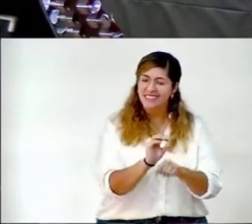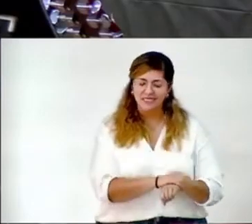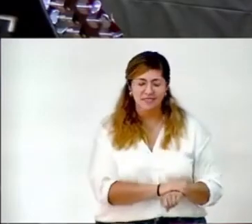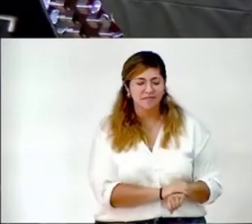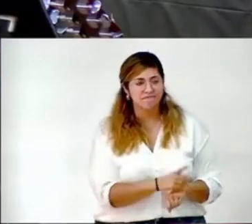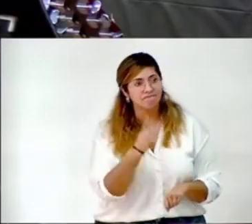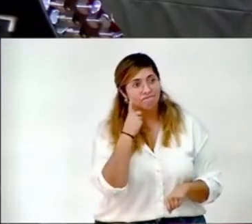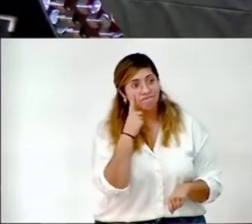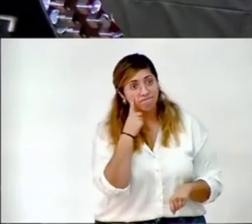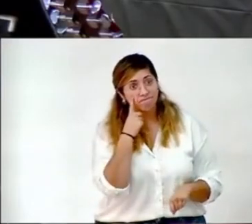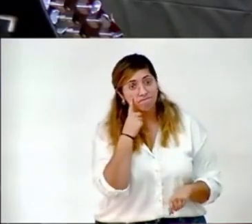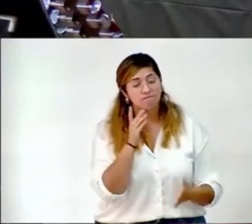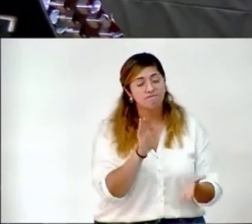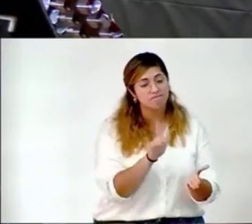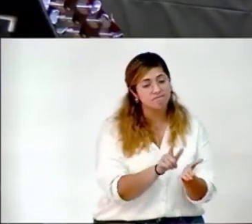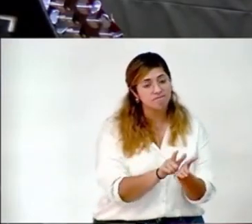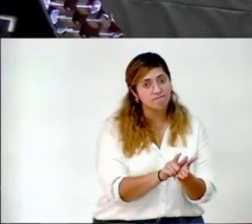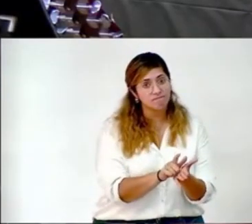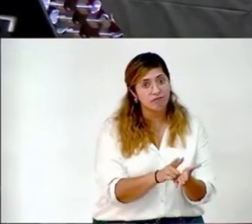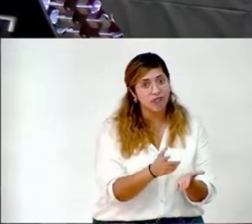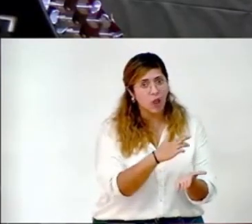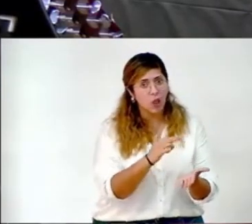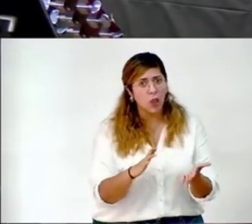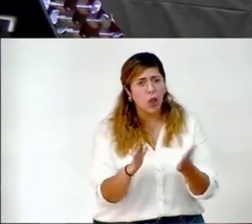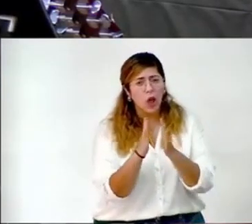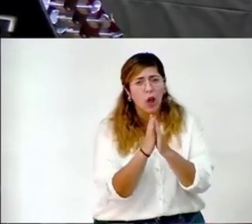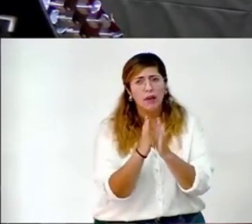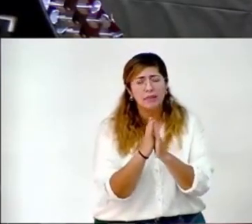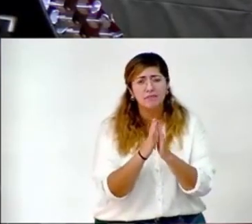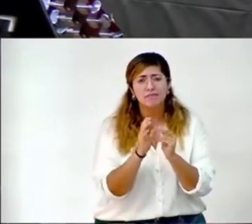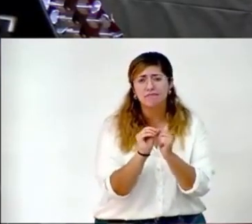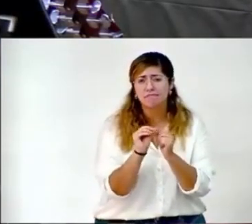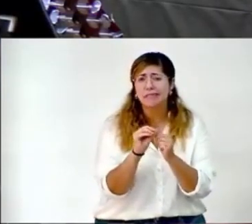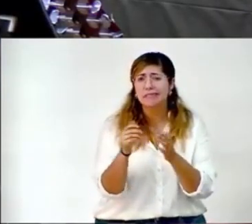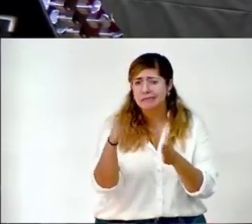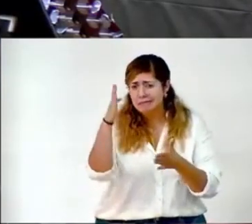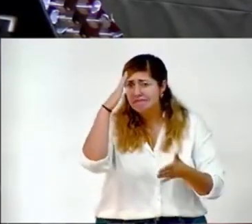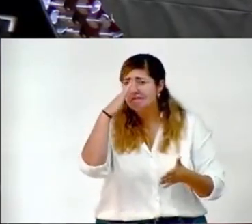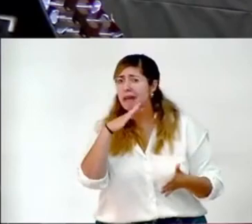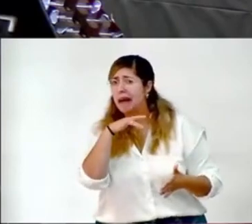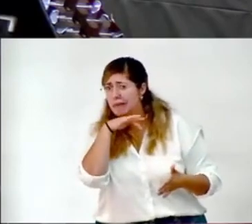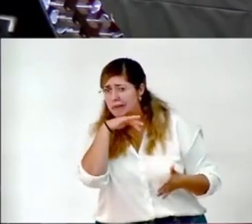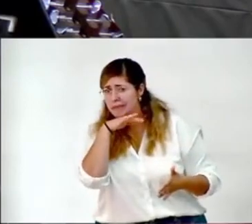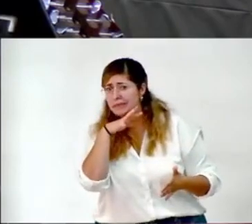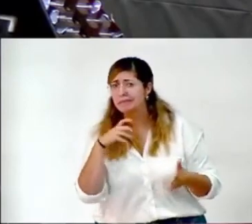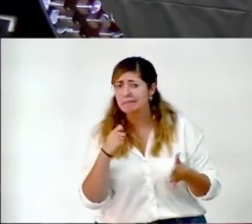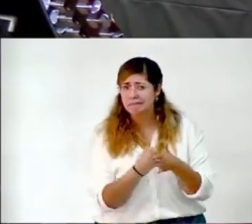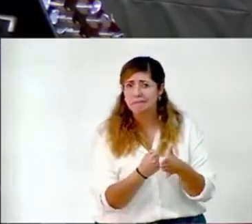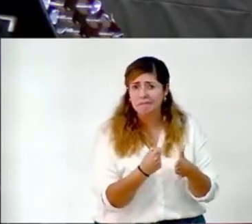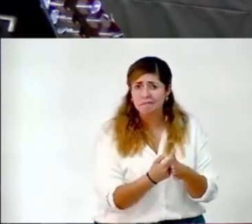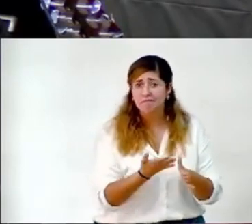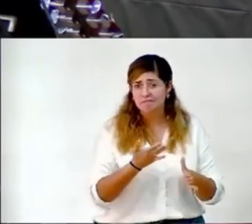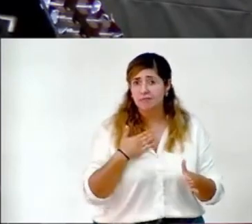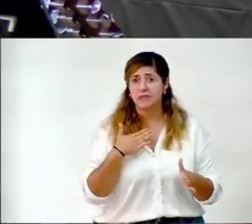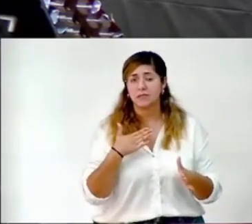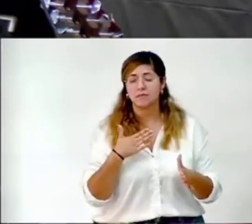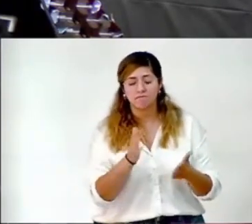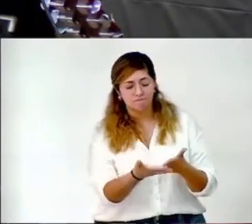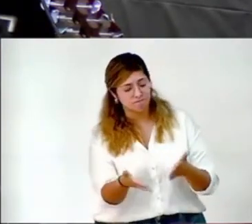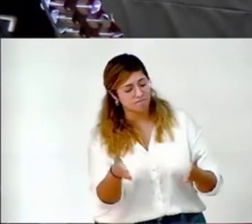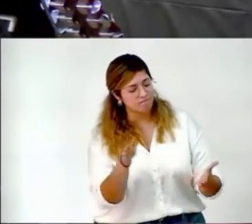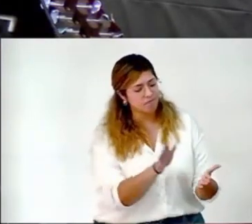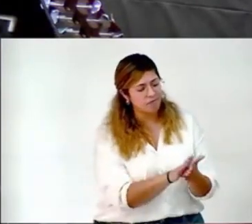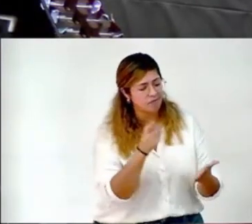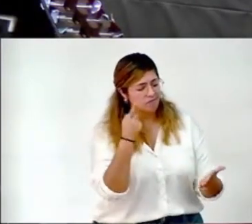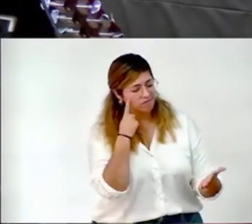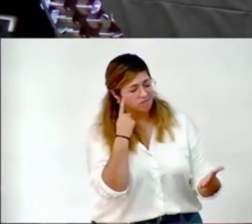que te fez o mal. Do outro lado da folha, você está pensando em algo de bom que